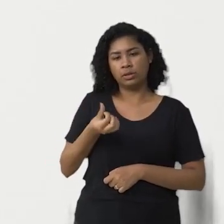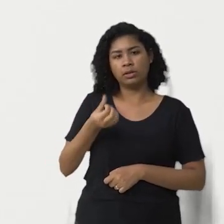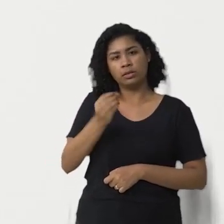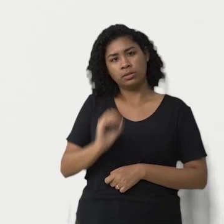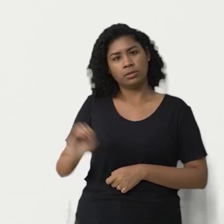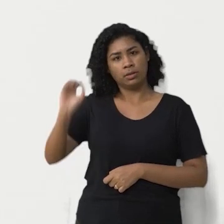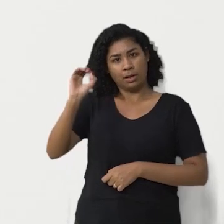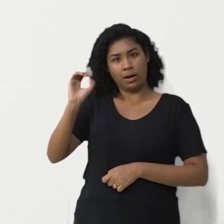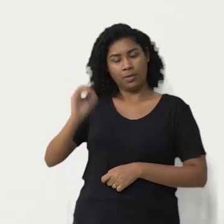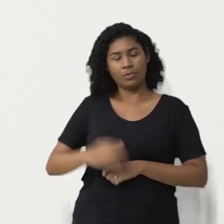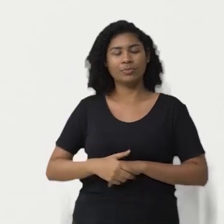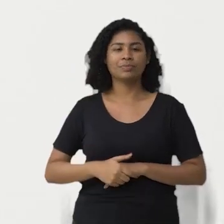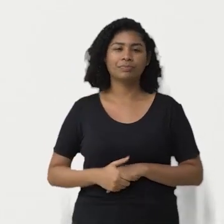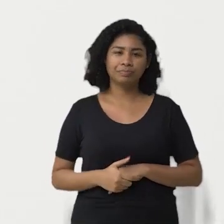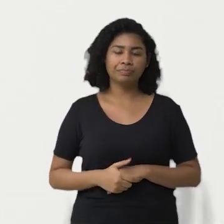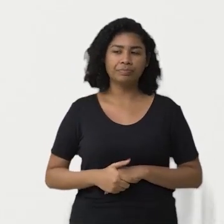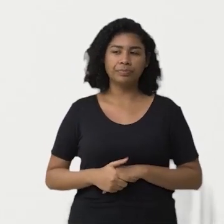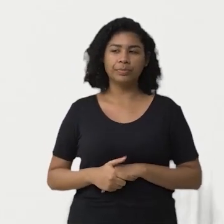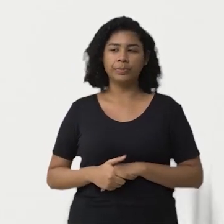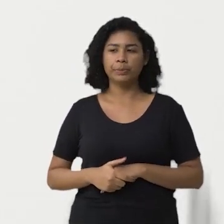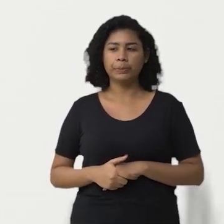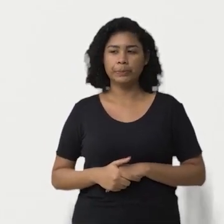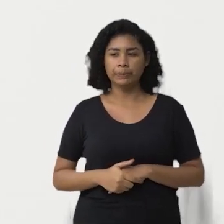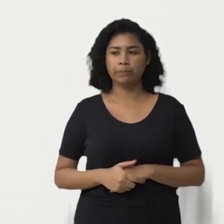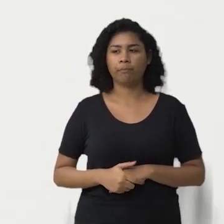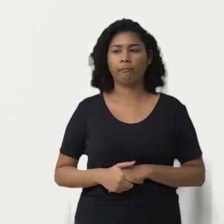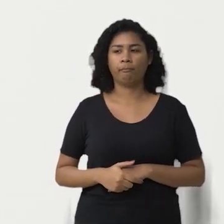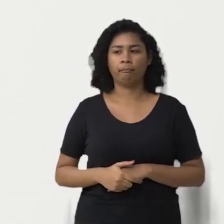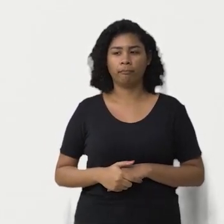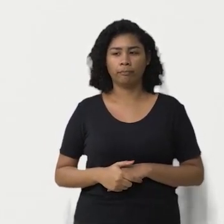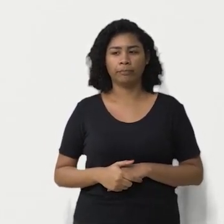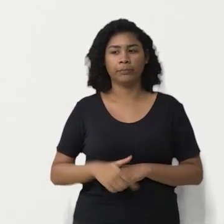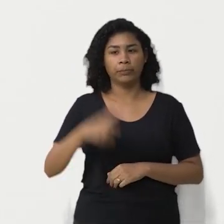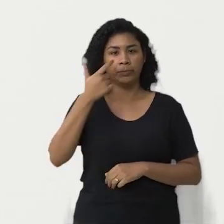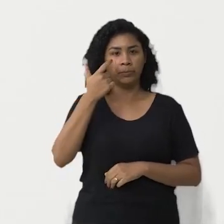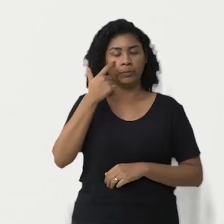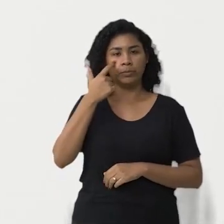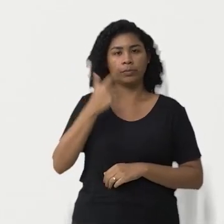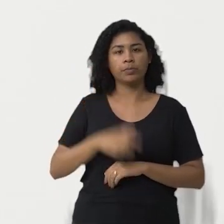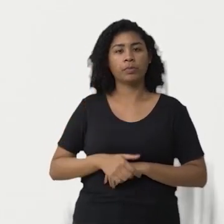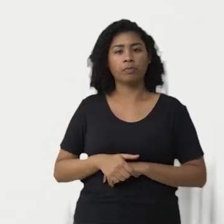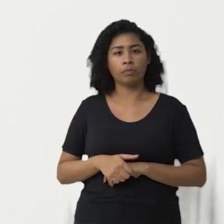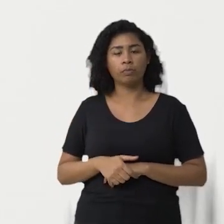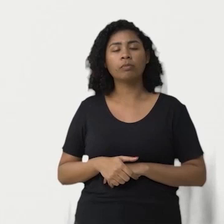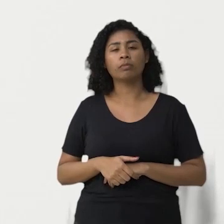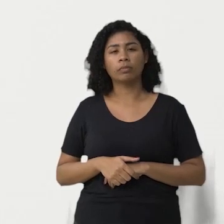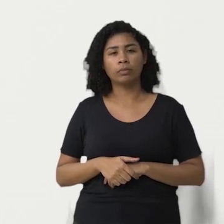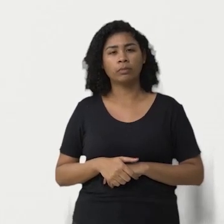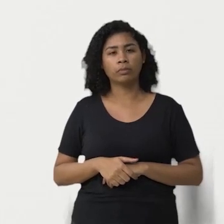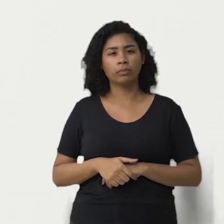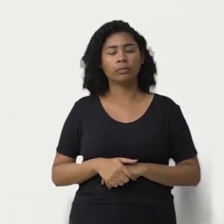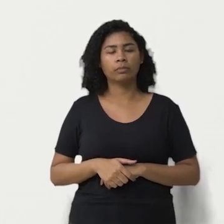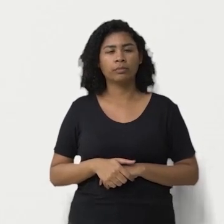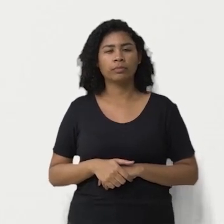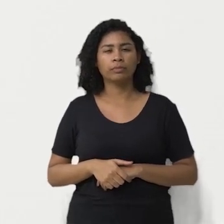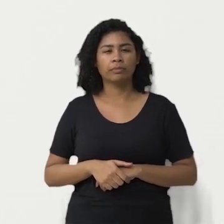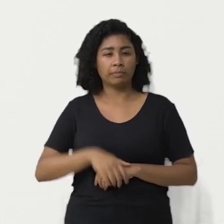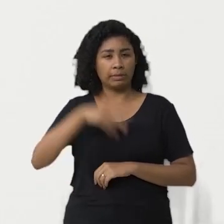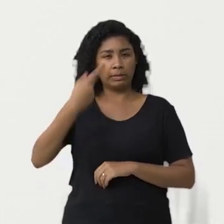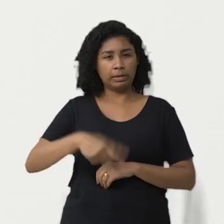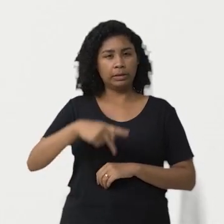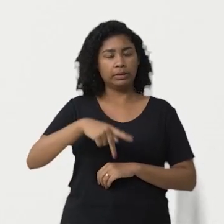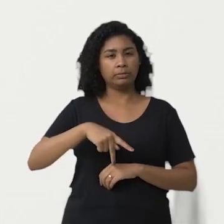Celsius, tá? A precipitação média aqui para termos na nossa região amazônica,